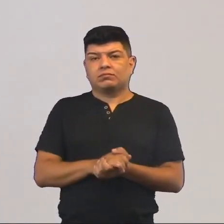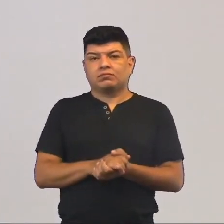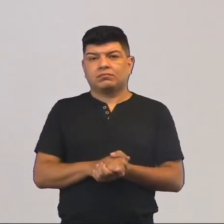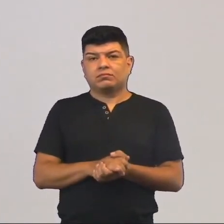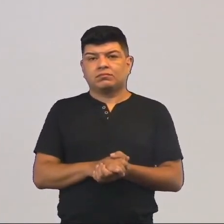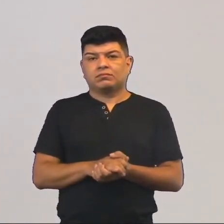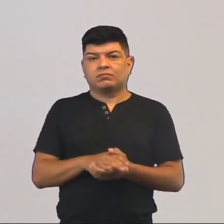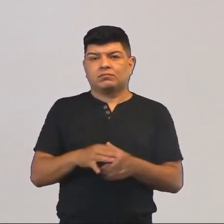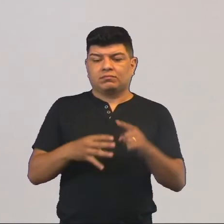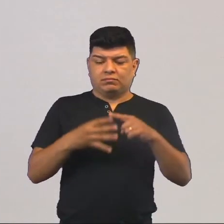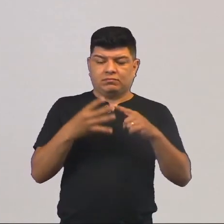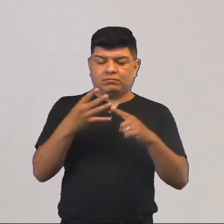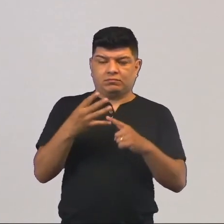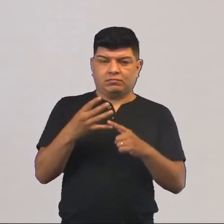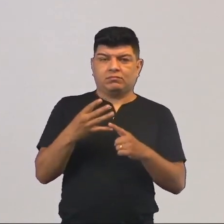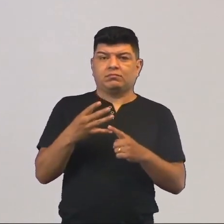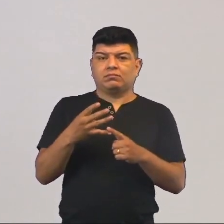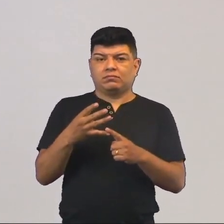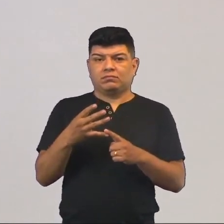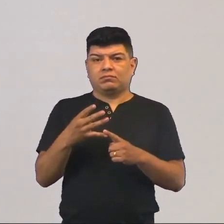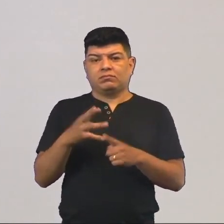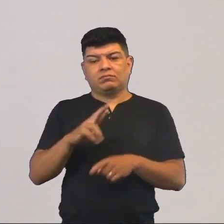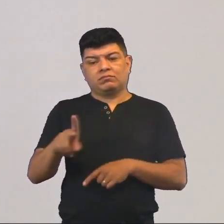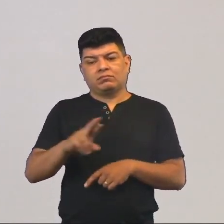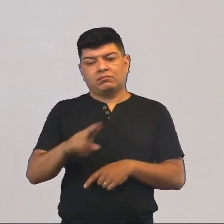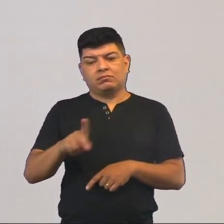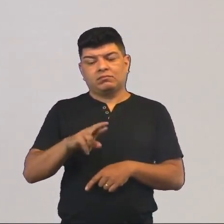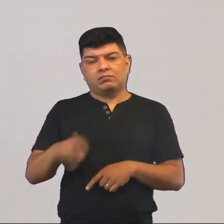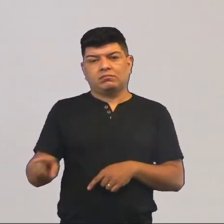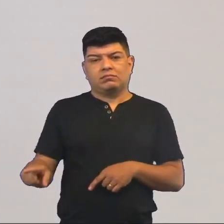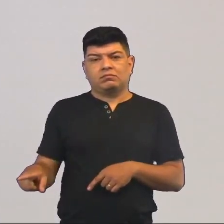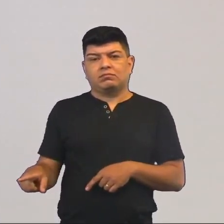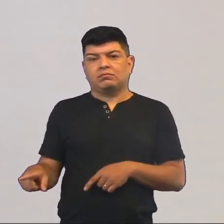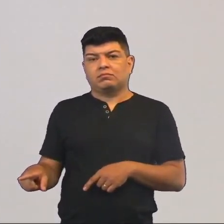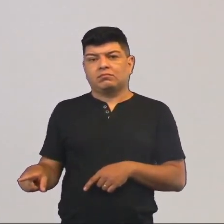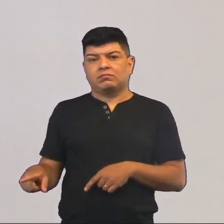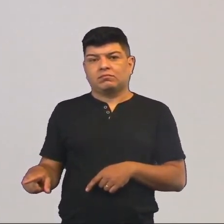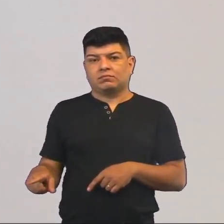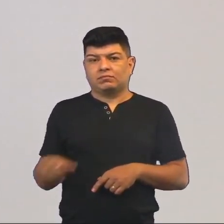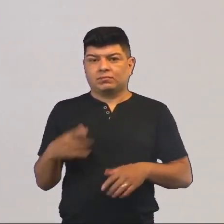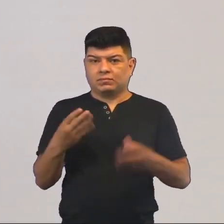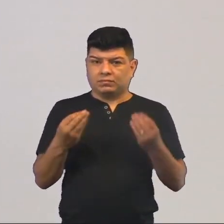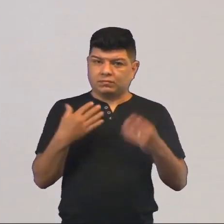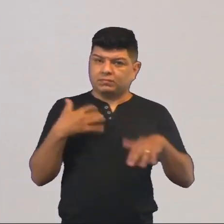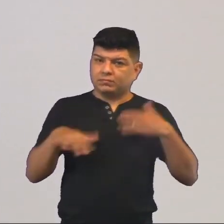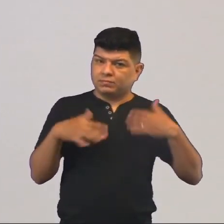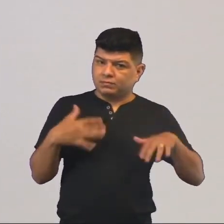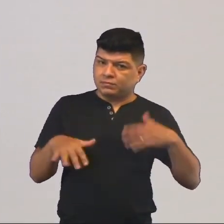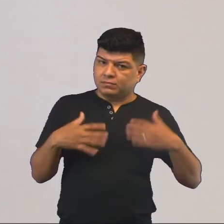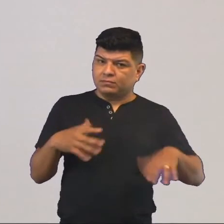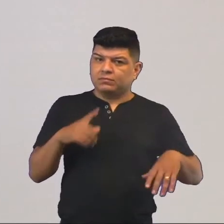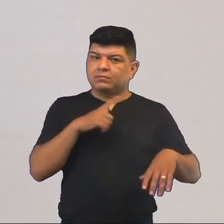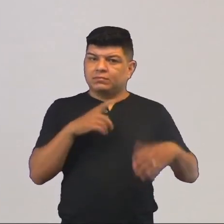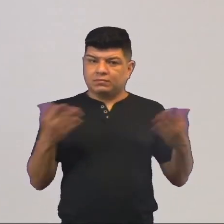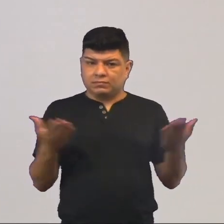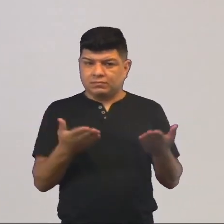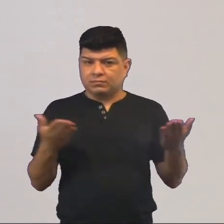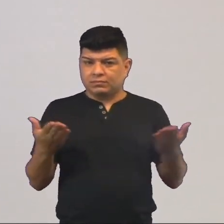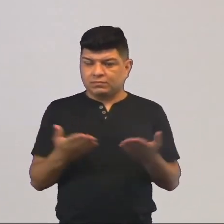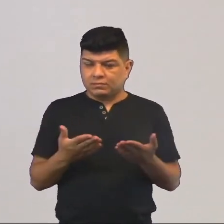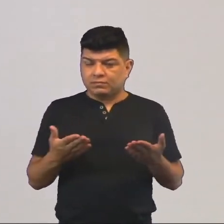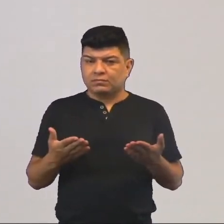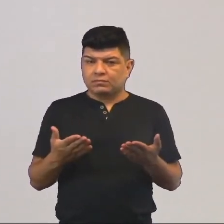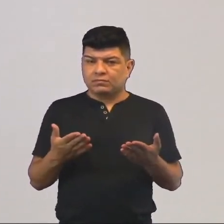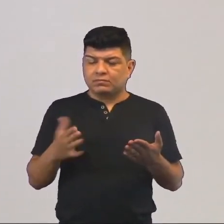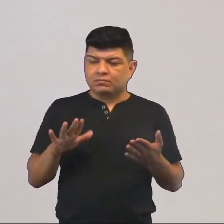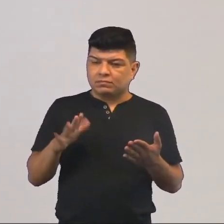apenas 4 eixos, né? E não eram tantos movimentos quantos nós temos hoje, né? É